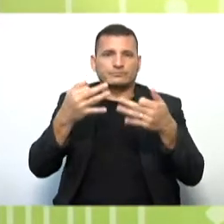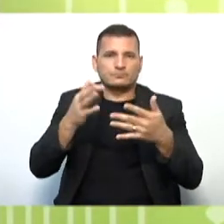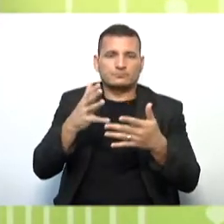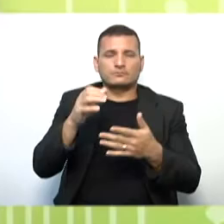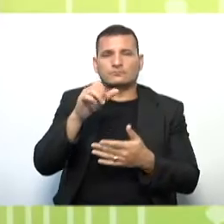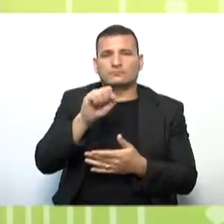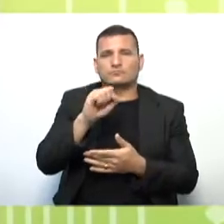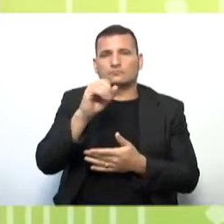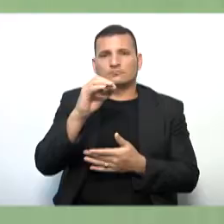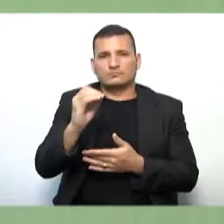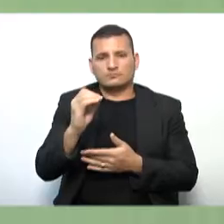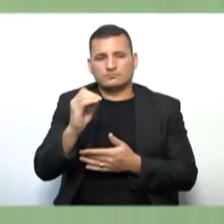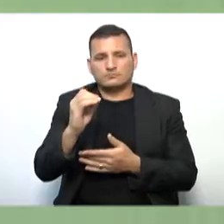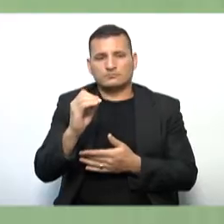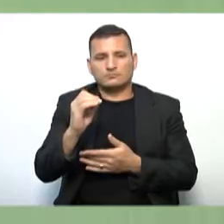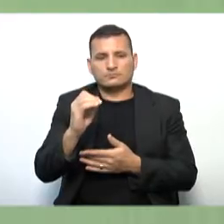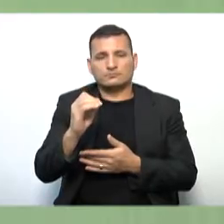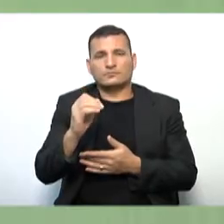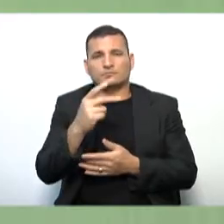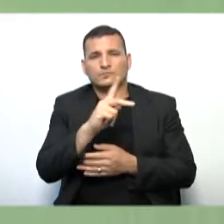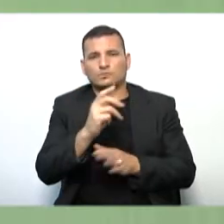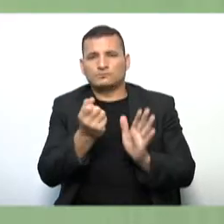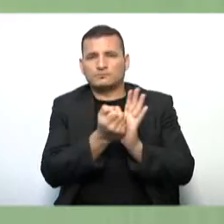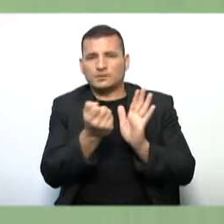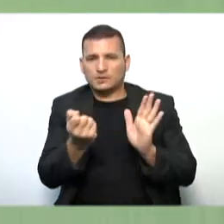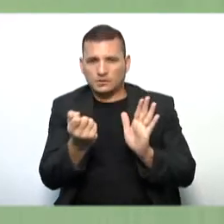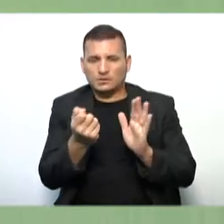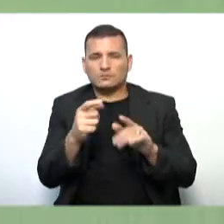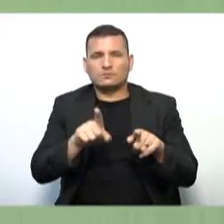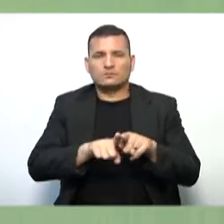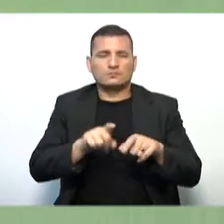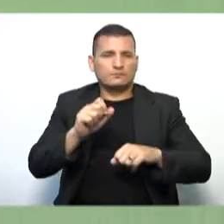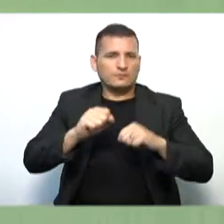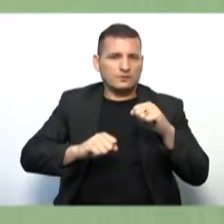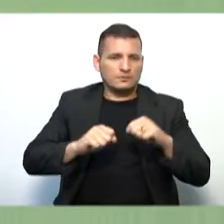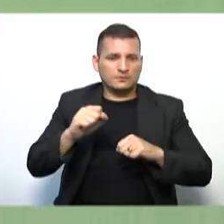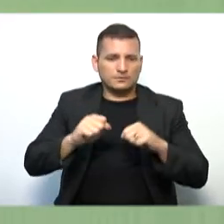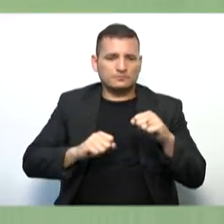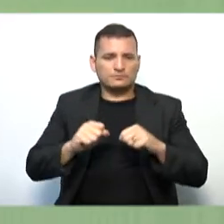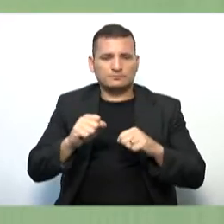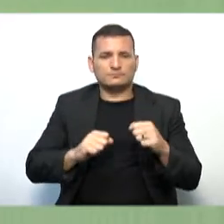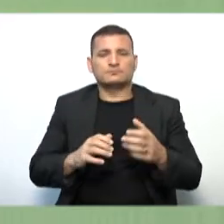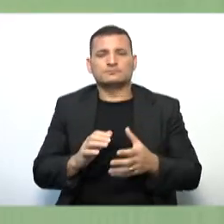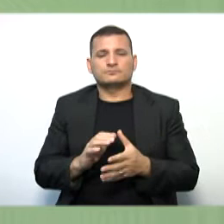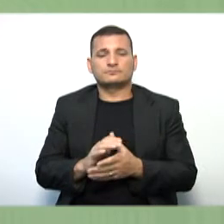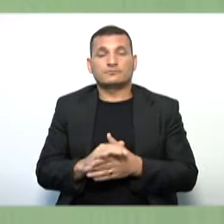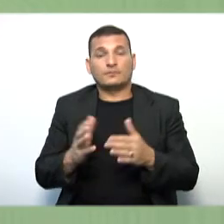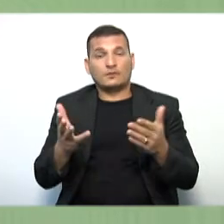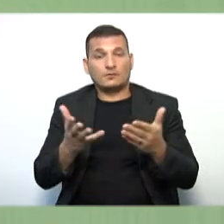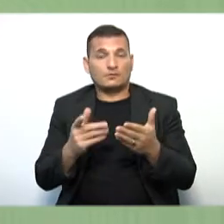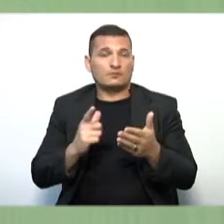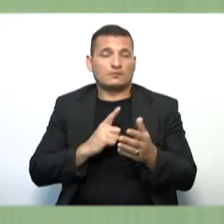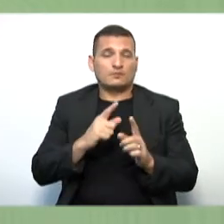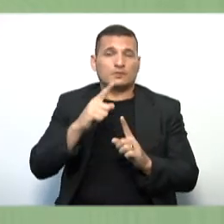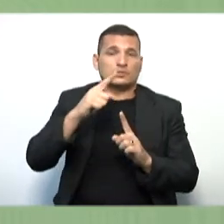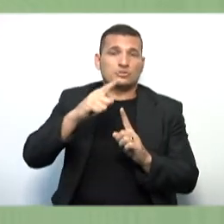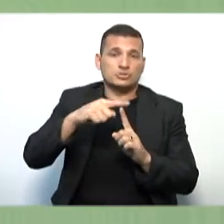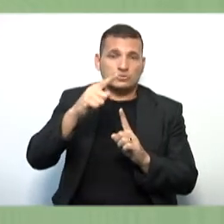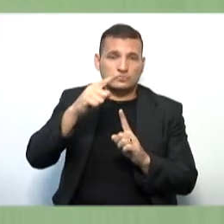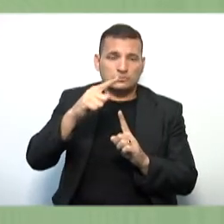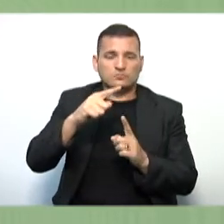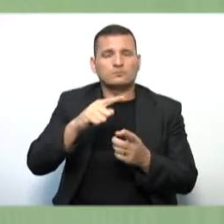e suas marcas e fabricantes, logos, nós temos os nossos tipos de sistemas